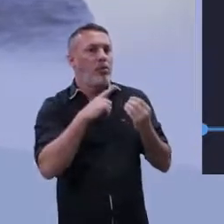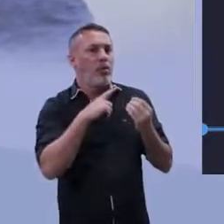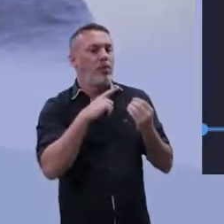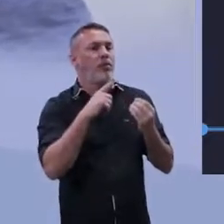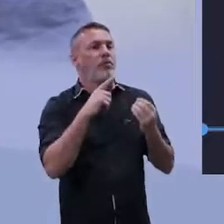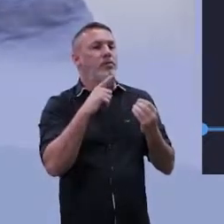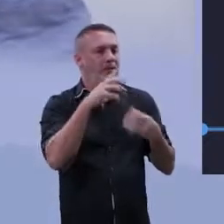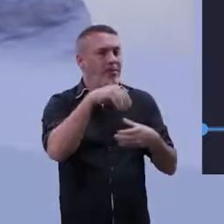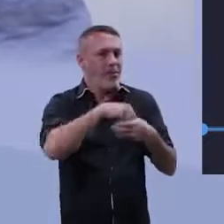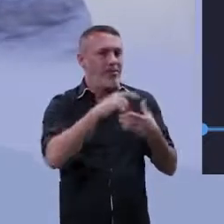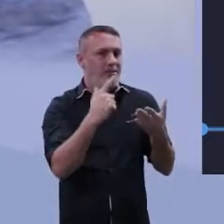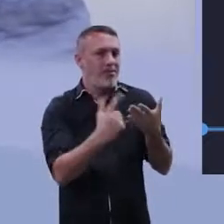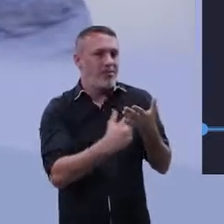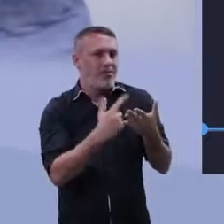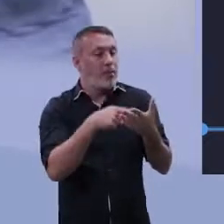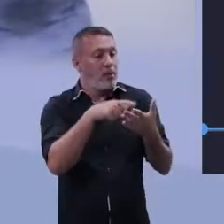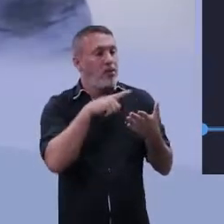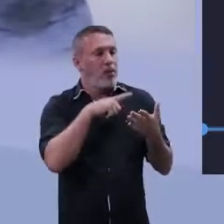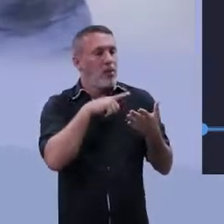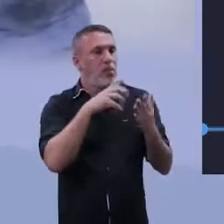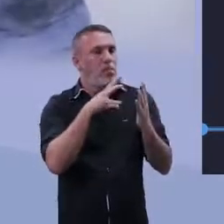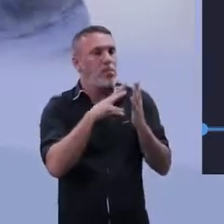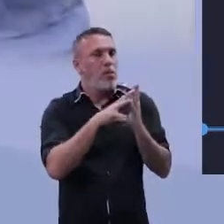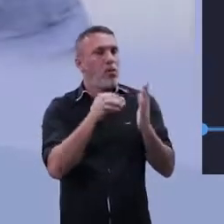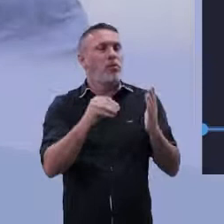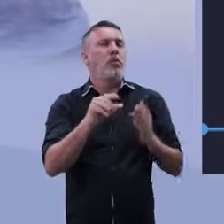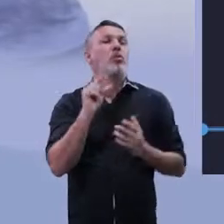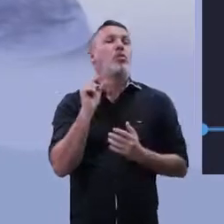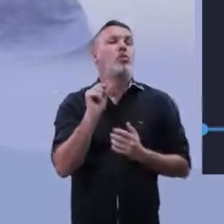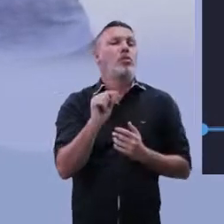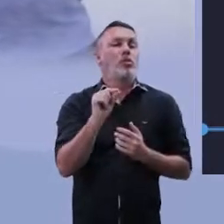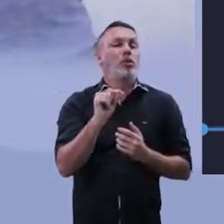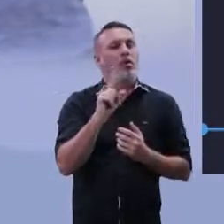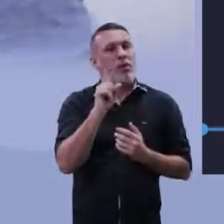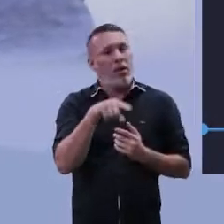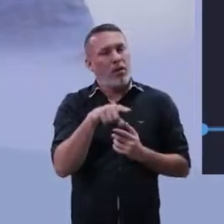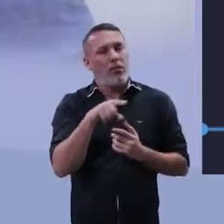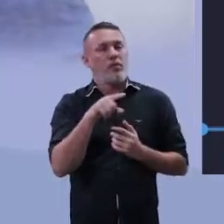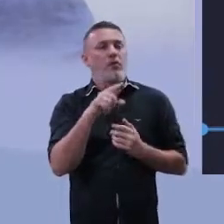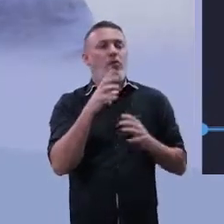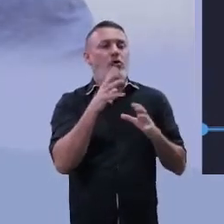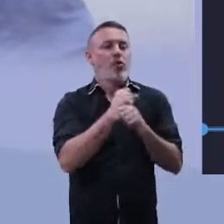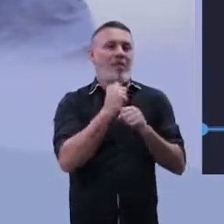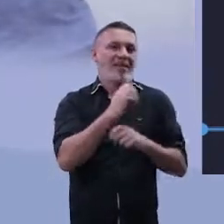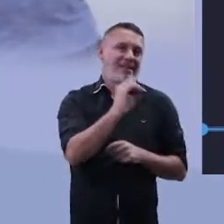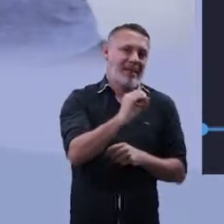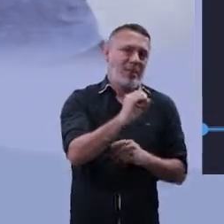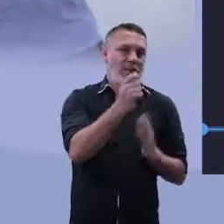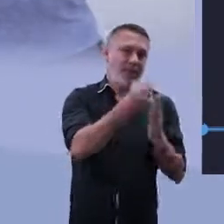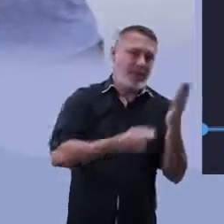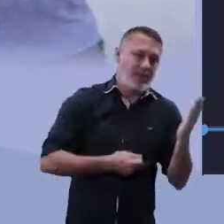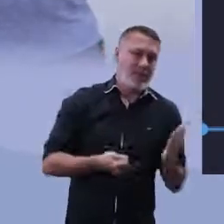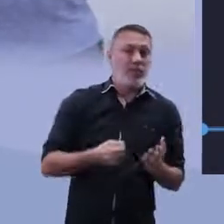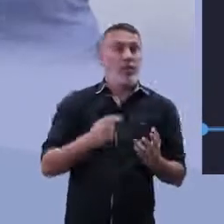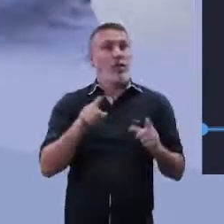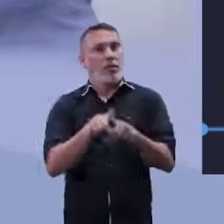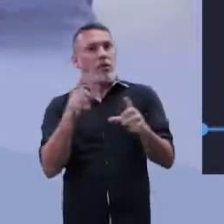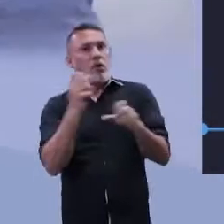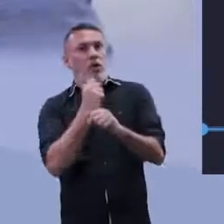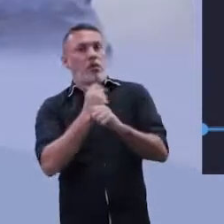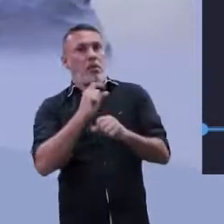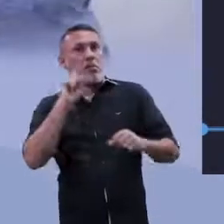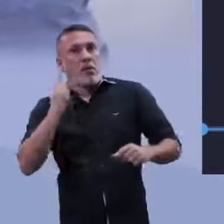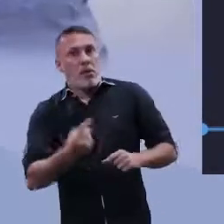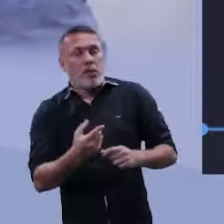redações que alcançaram a nota zero, que feriram direitos humanos às vezes lá na conclusão, ou que fizeram